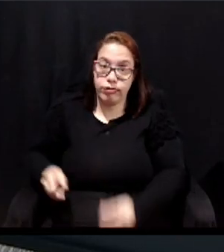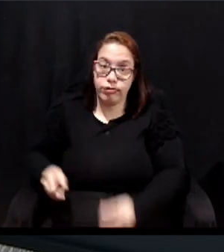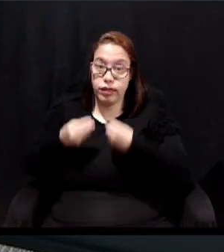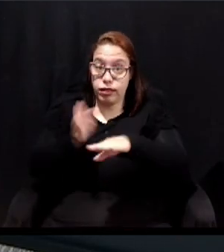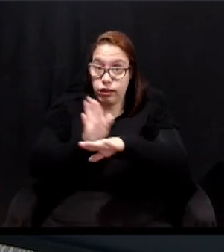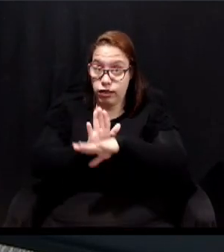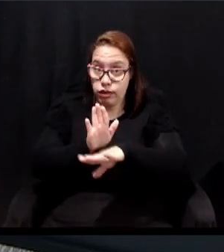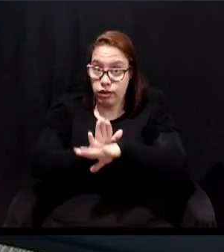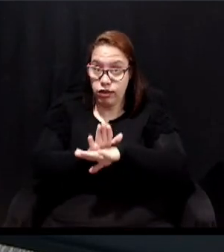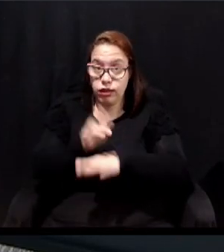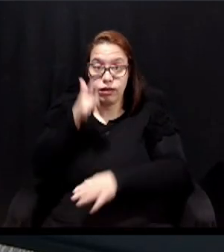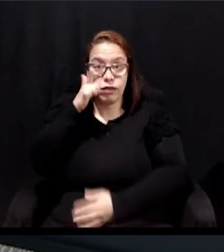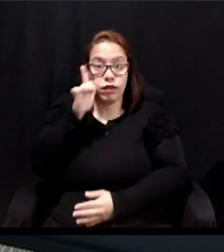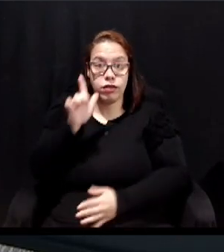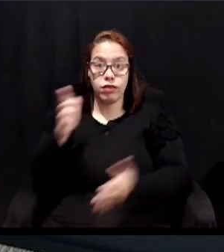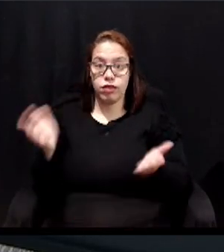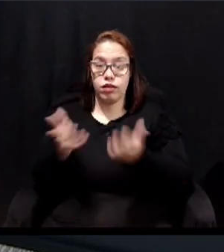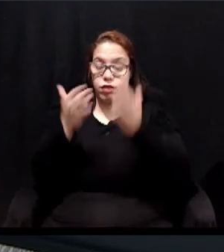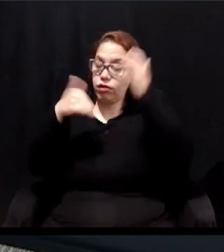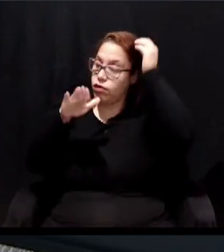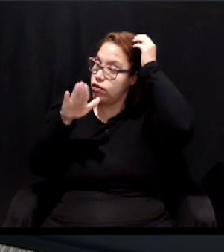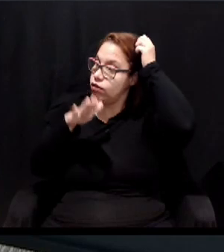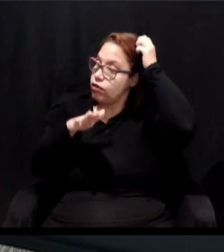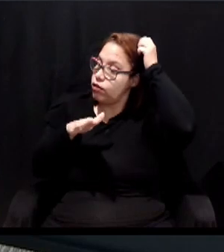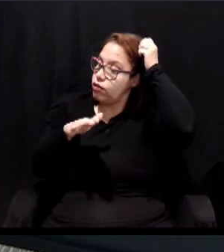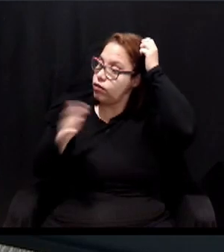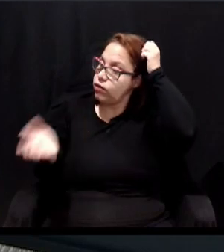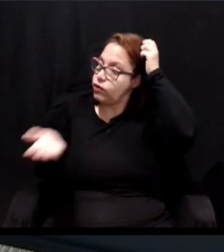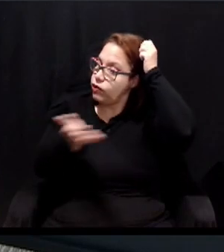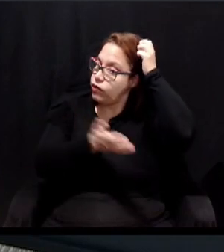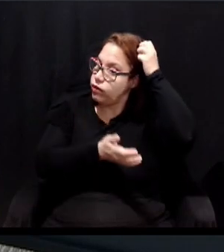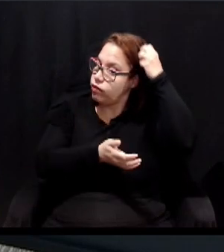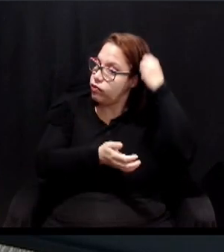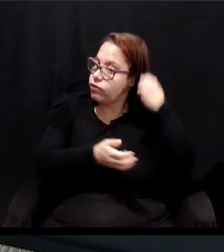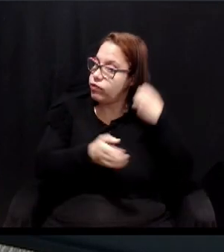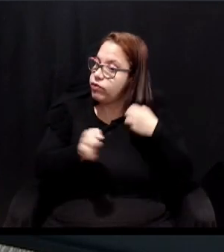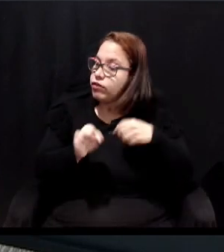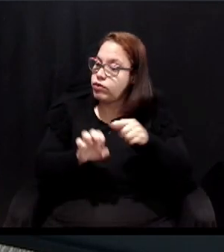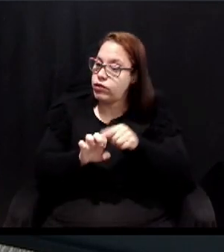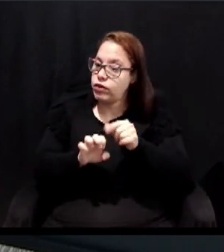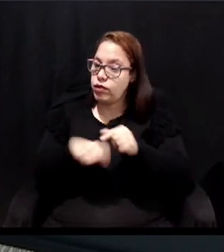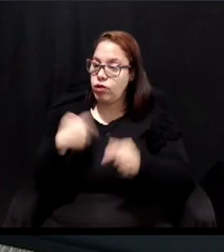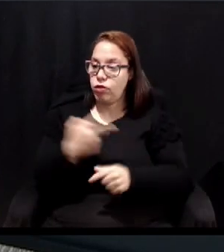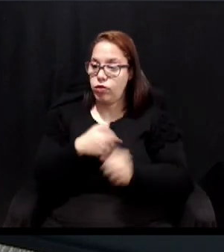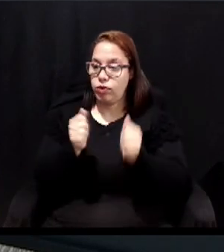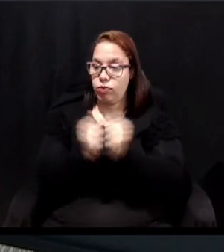consegue, acho que, fomentar muito mais e trazer o empresário para perto da gente.